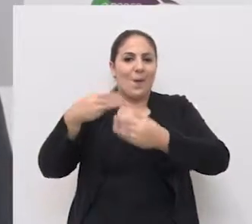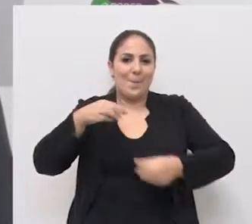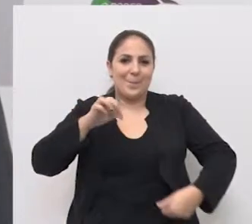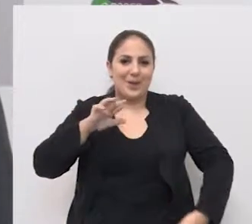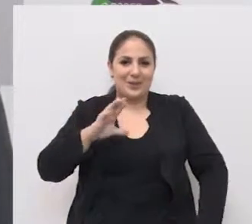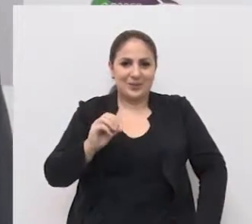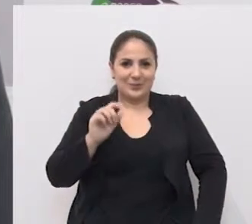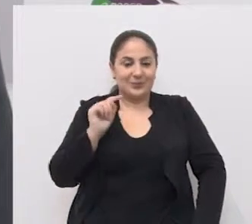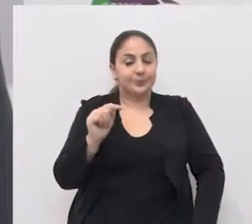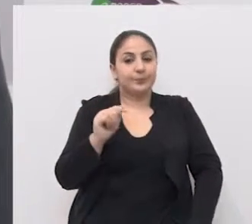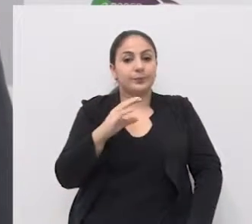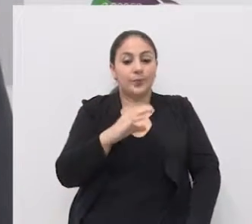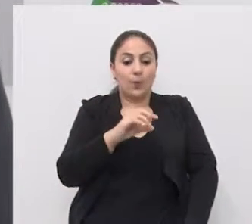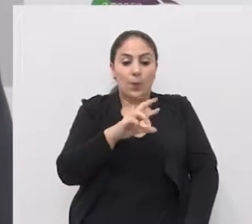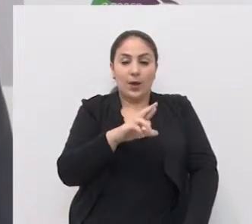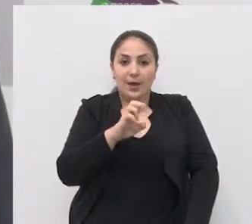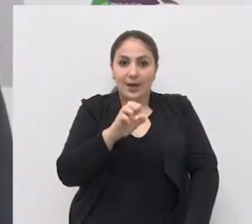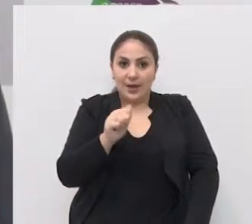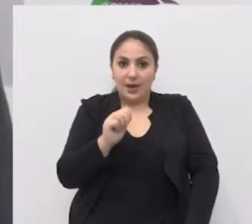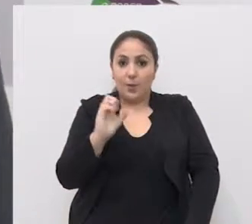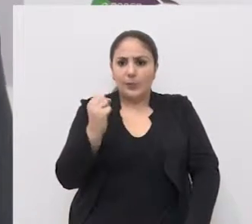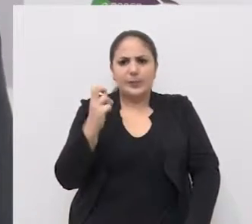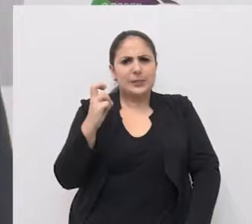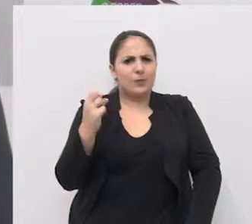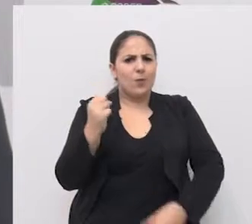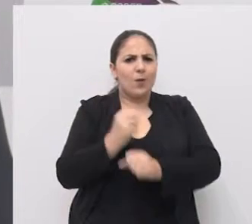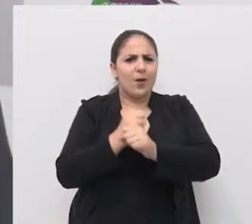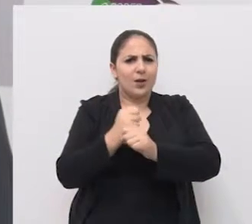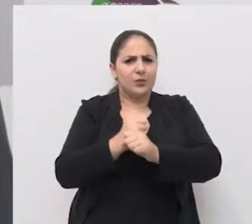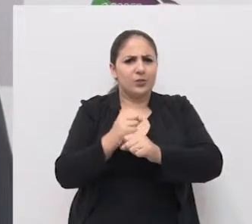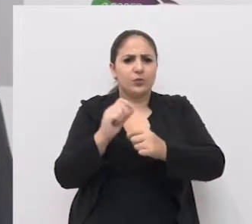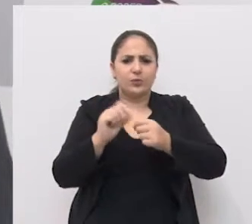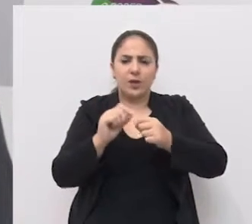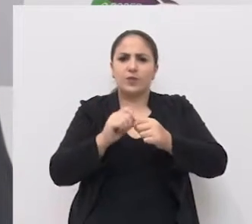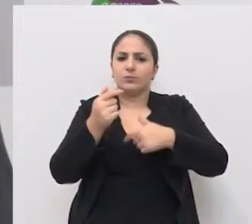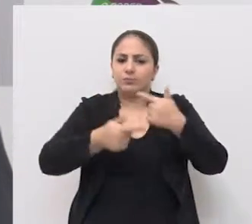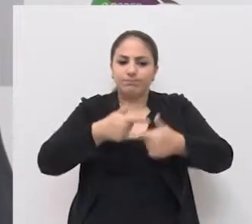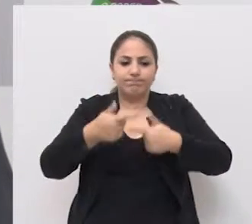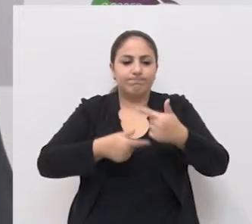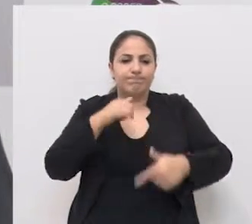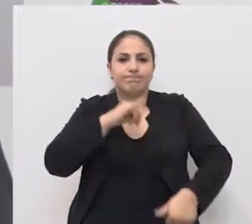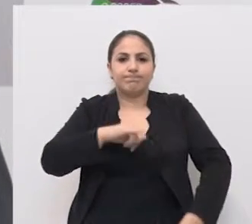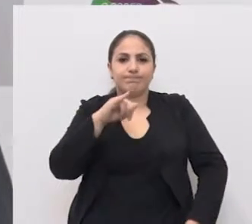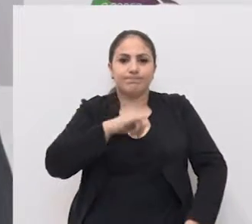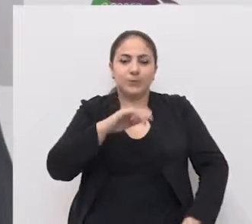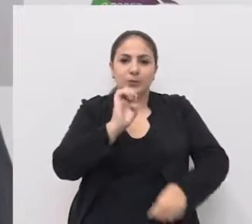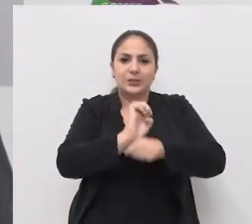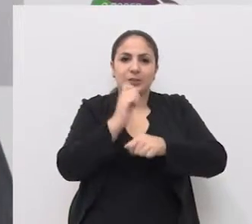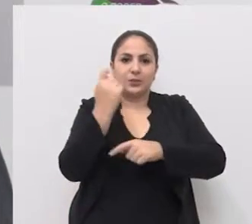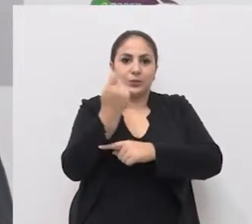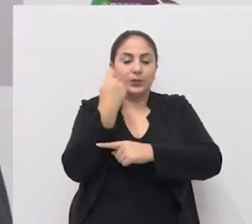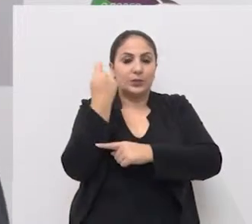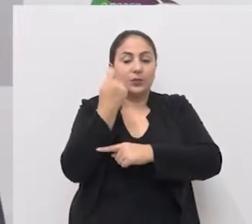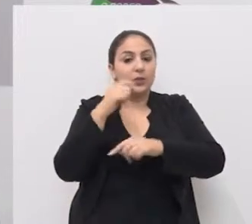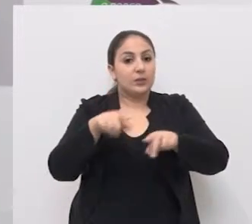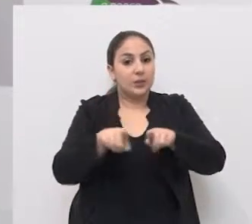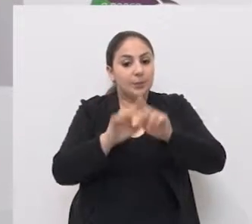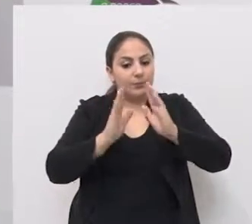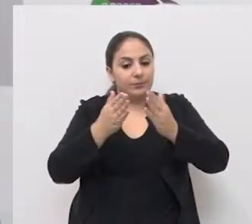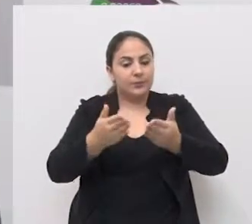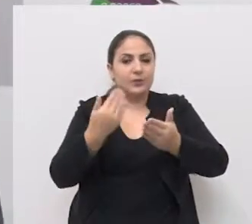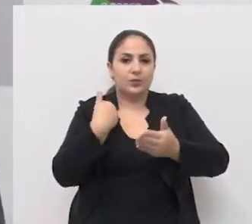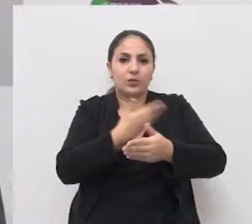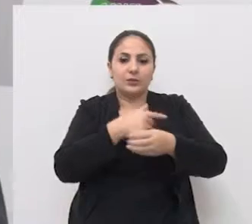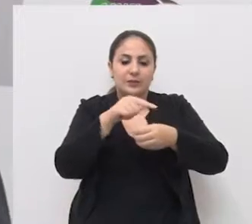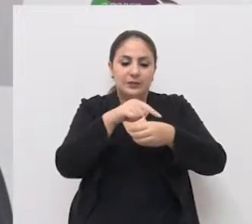85 anos, tem protagonizado um trabalho importantíssimo aqui no estado do Rio Grande do Sul e também através da sua inspetoria